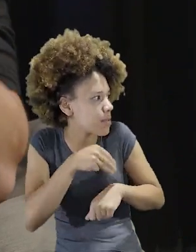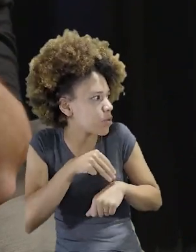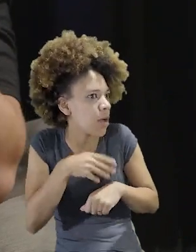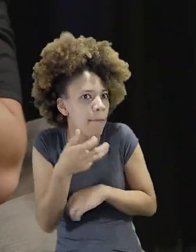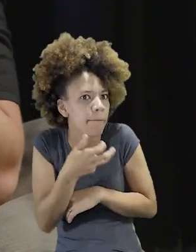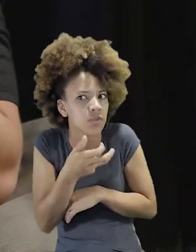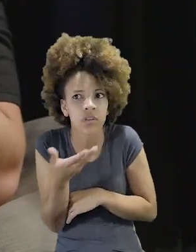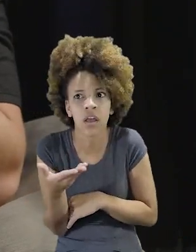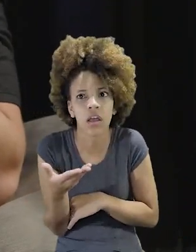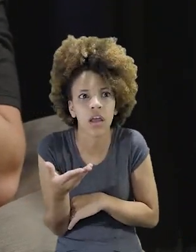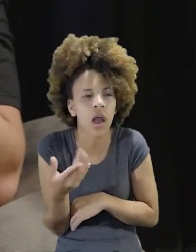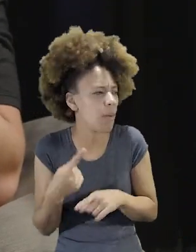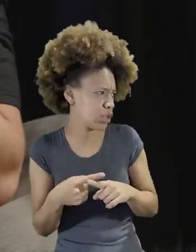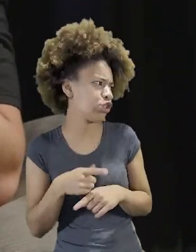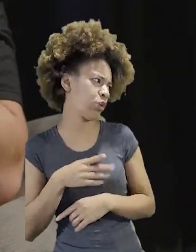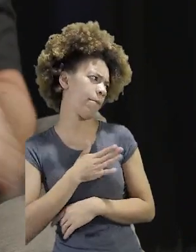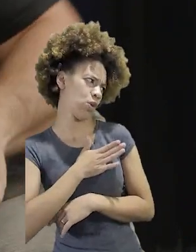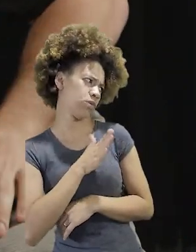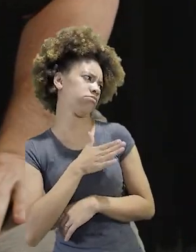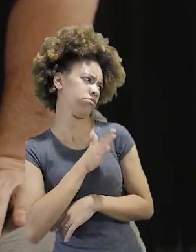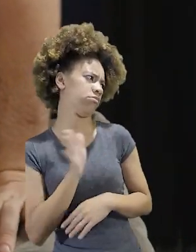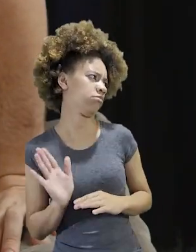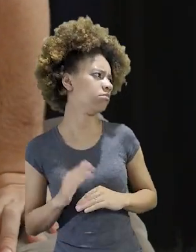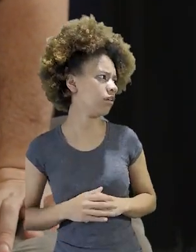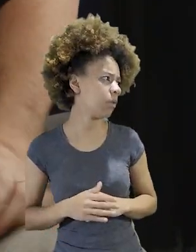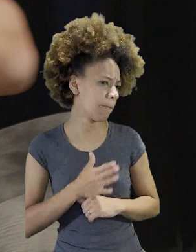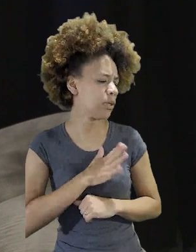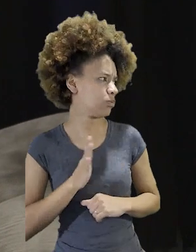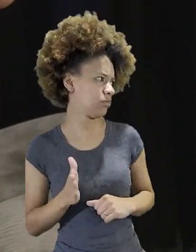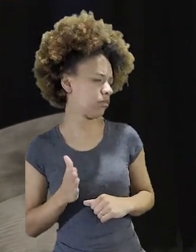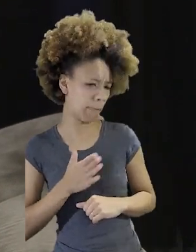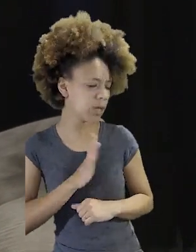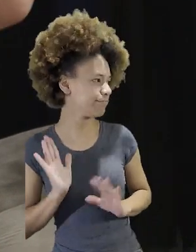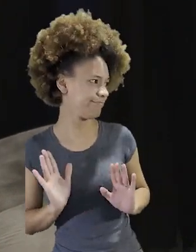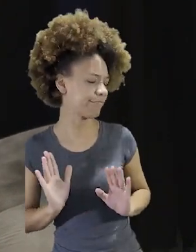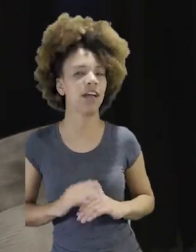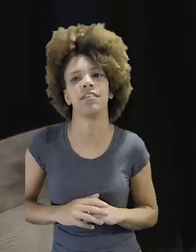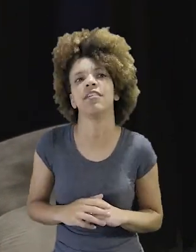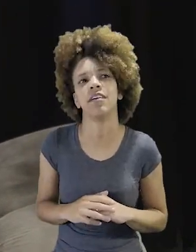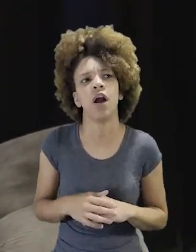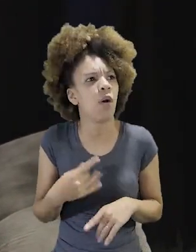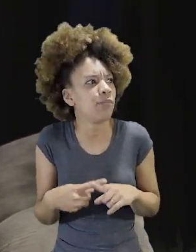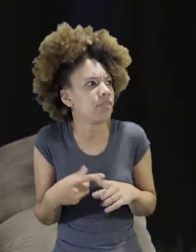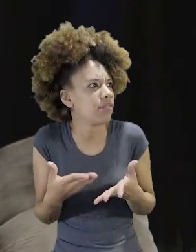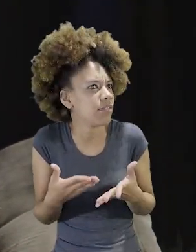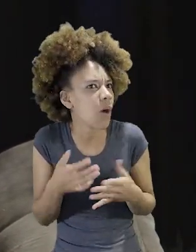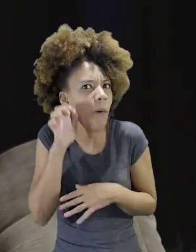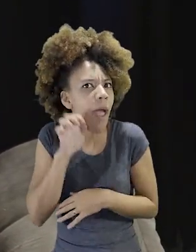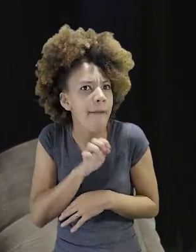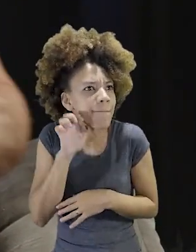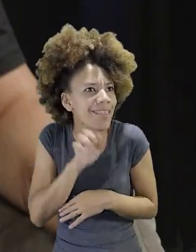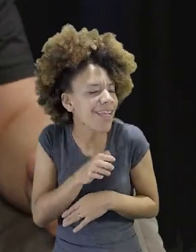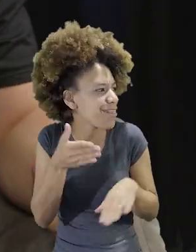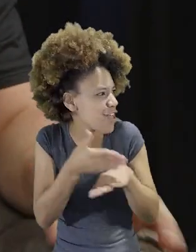3 minutos que eu conversei com Emicida Eu me apaixonei eu falei mano eu tinha um preconceito Você não acha isso não vou deixar assim preconceito eu eu